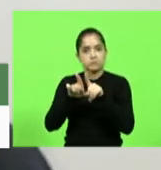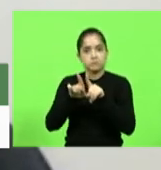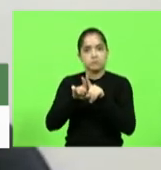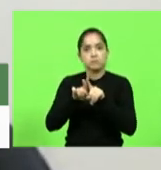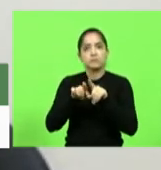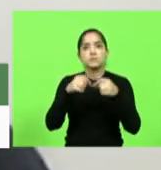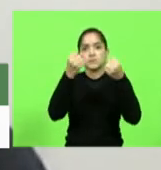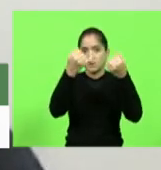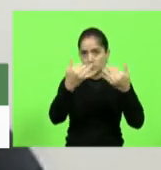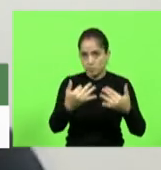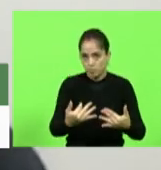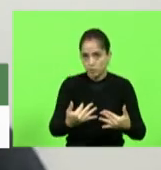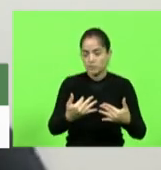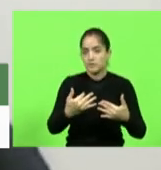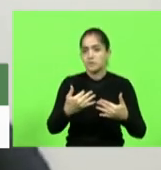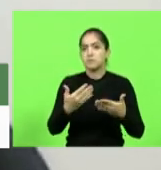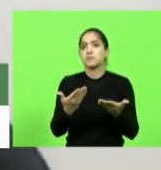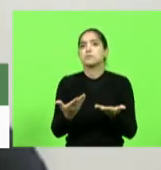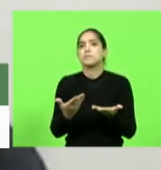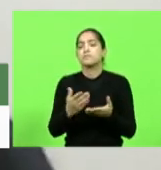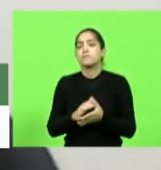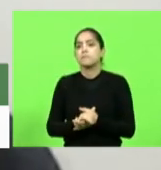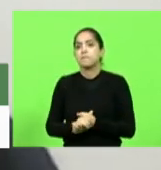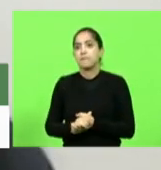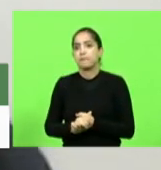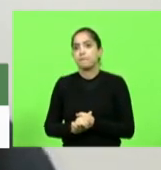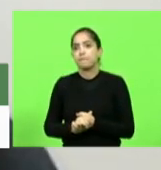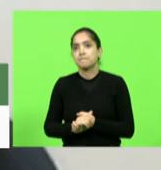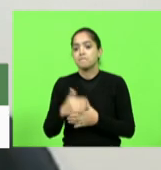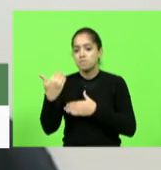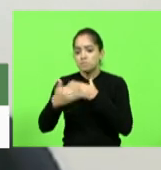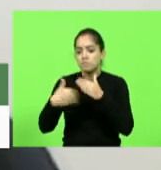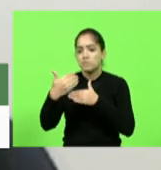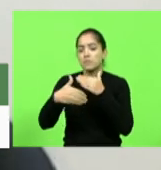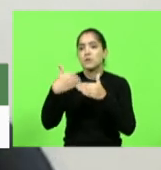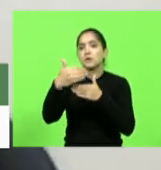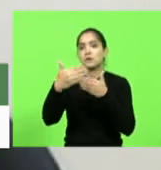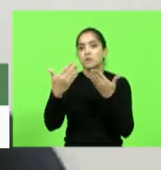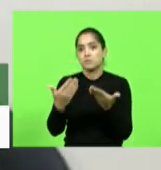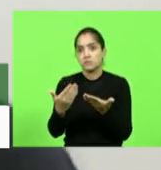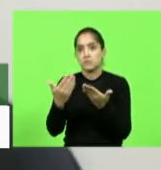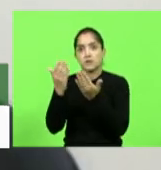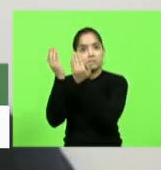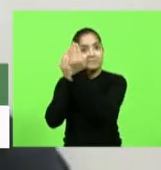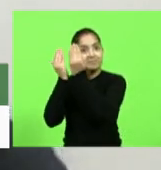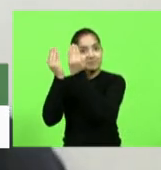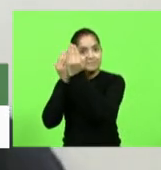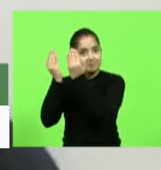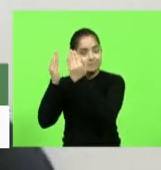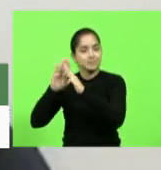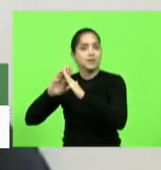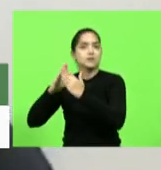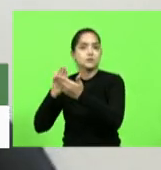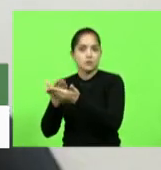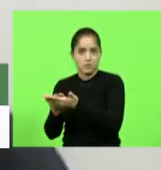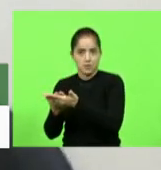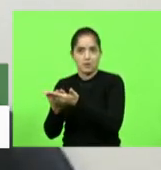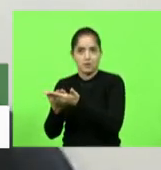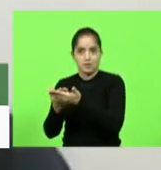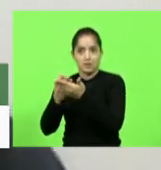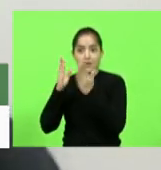também, nesse mesmo sentido, caminha numa direção, no caso da psicologia, para a psicologia escolar, de